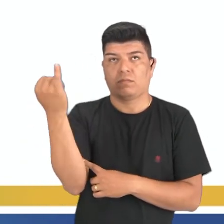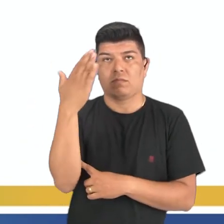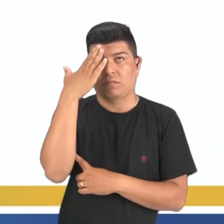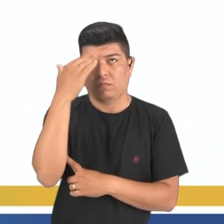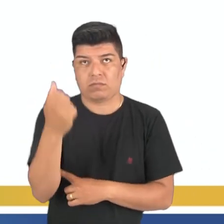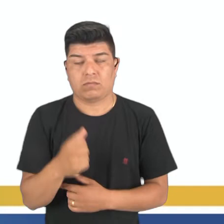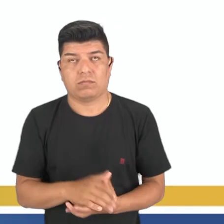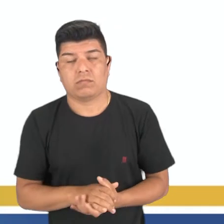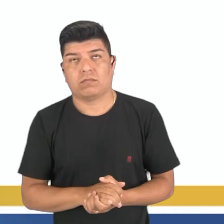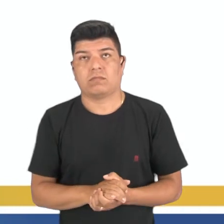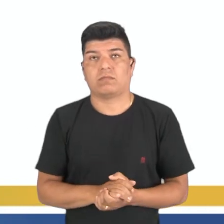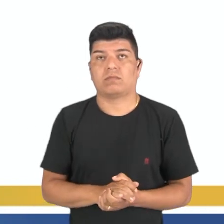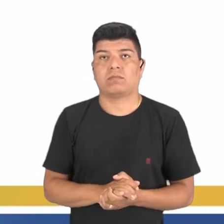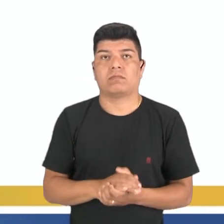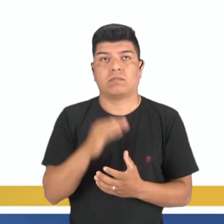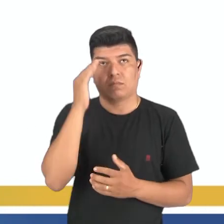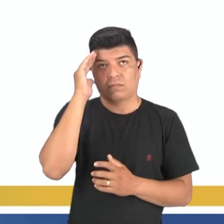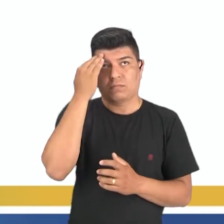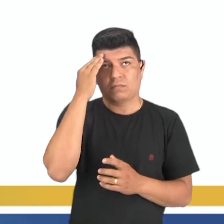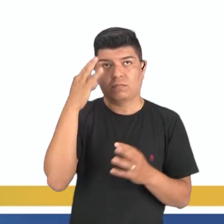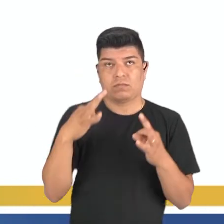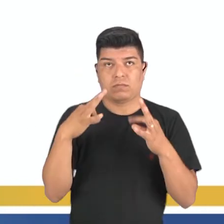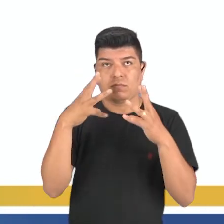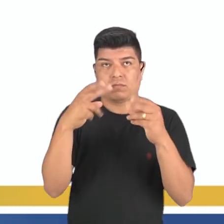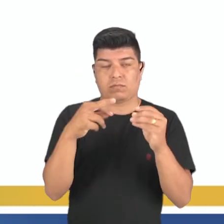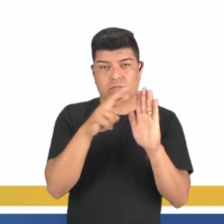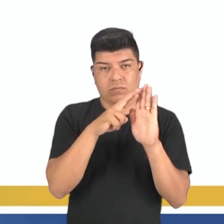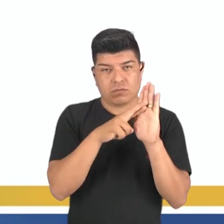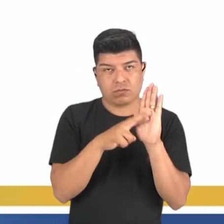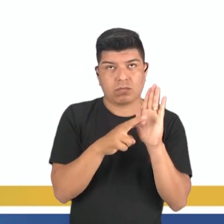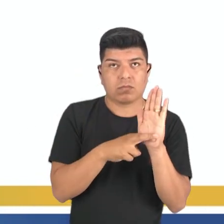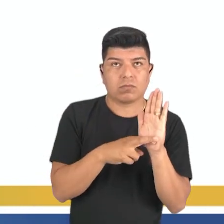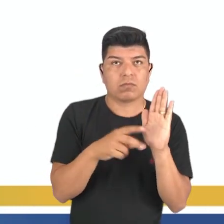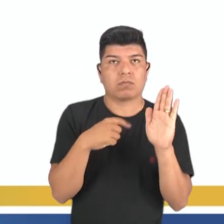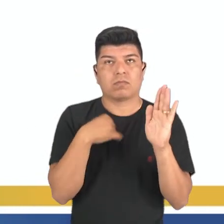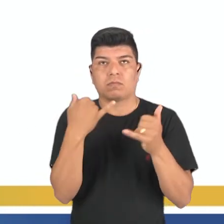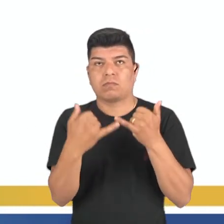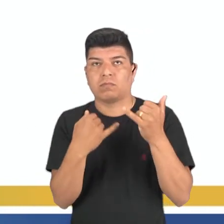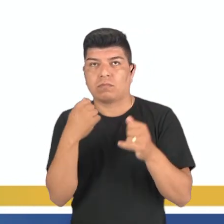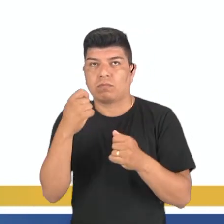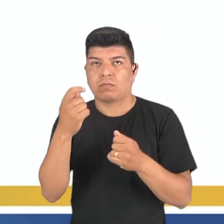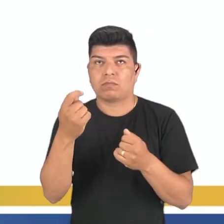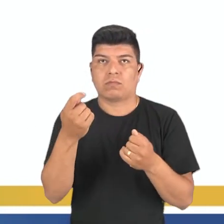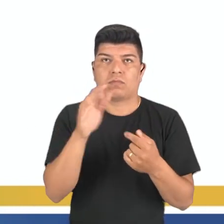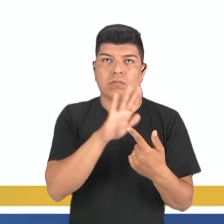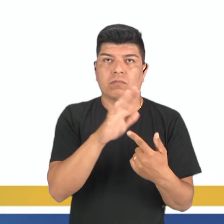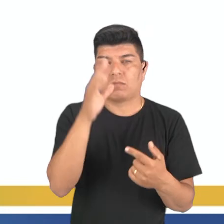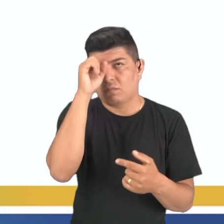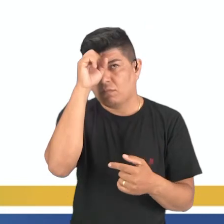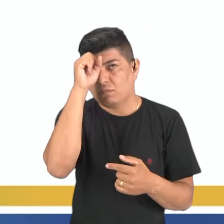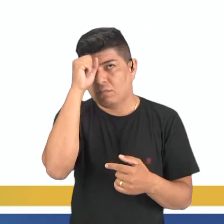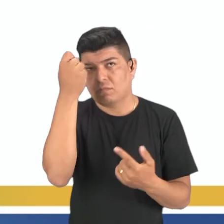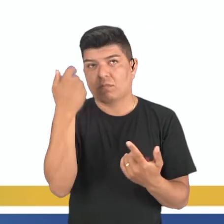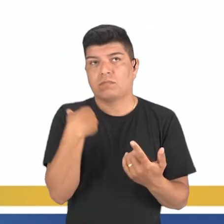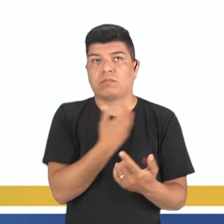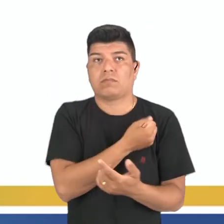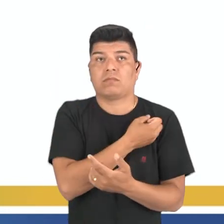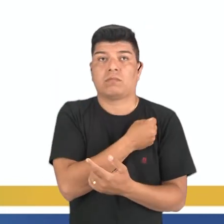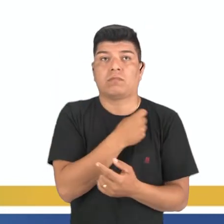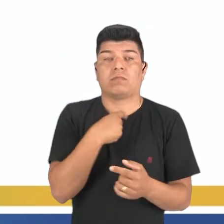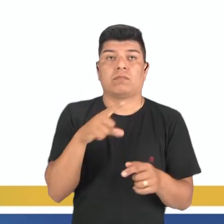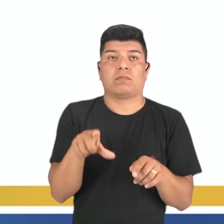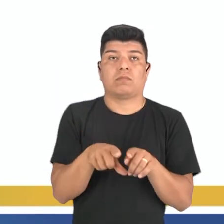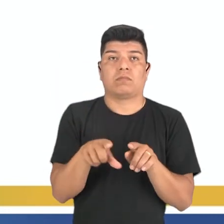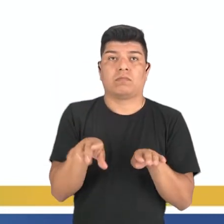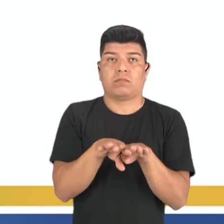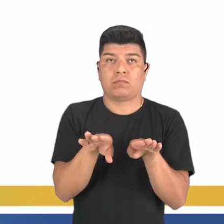importante que a gente compreenda que todas aquelas regrinhas de jogo de sinal que a gente aprende para os inteiros, isso também